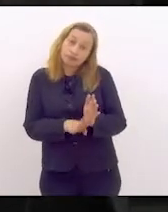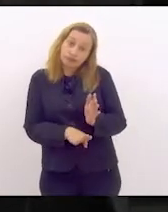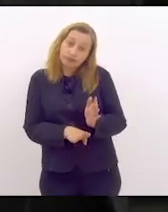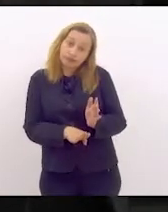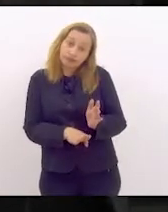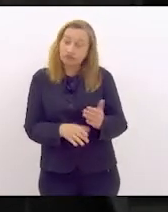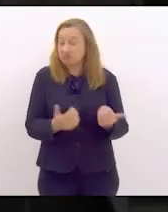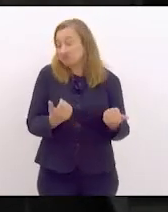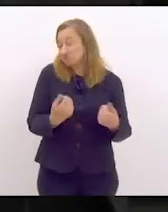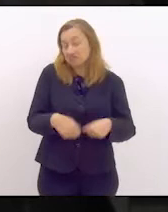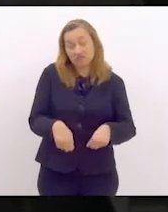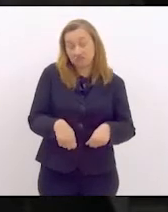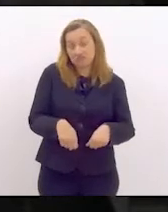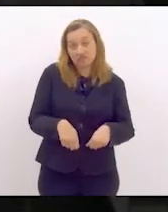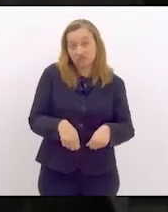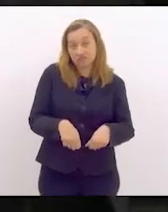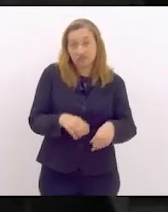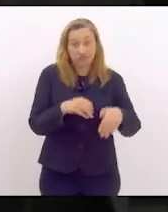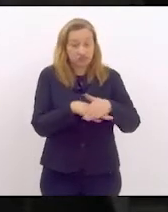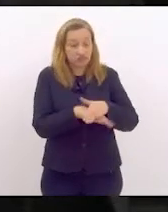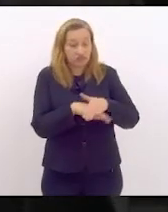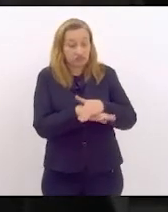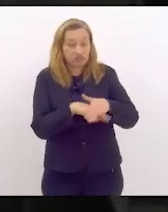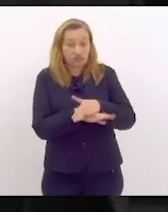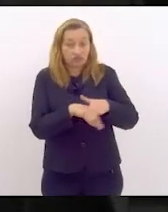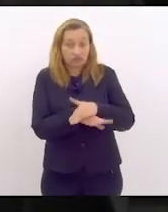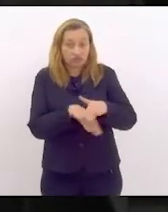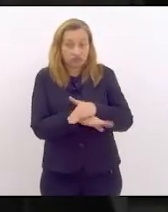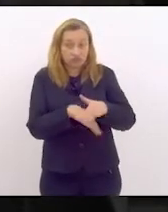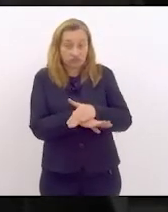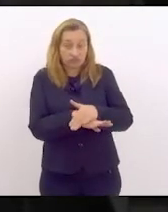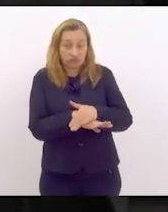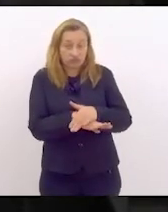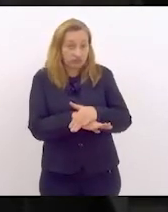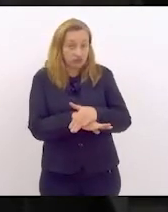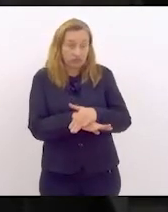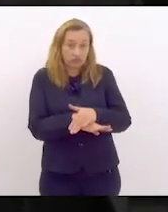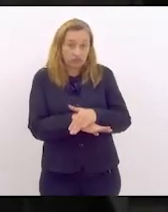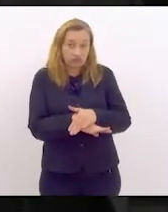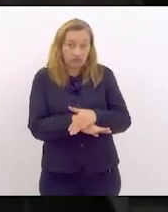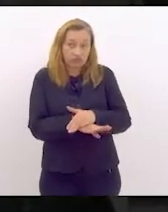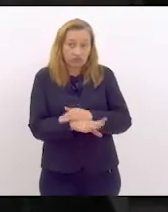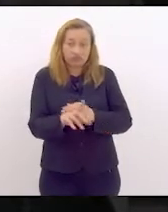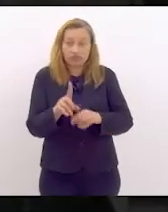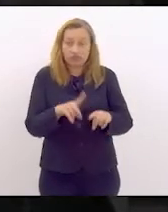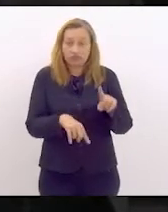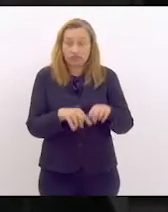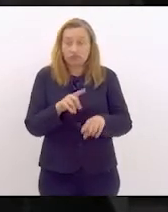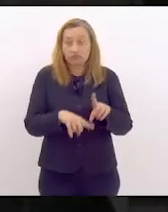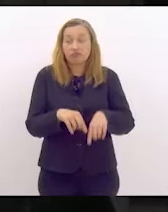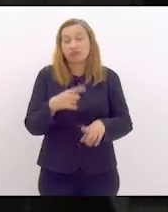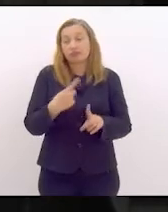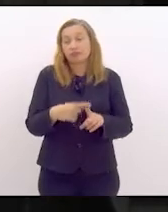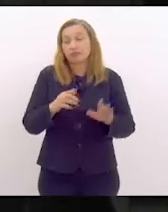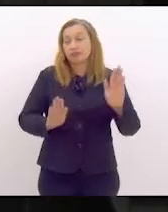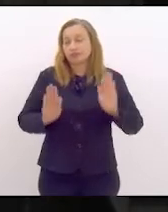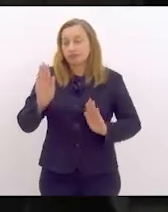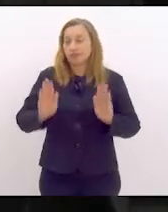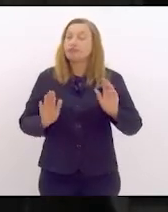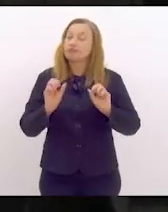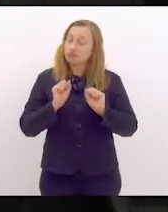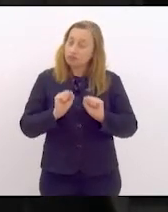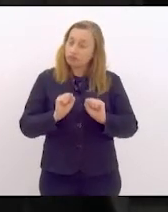não precisaria estocar material em depósito, porque na licitação podia fazer a